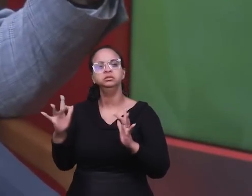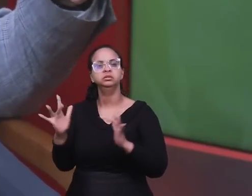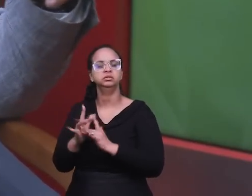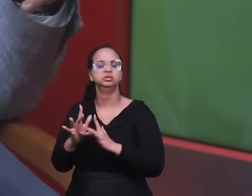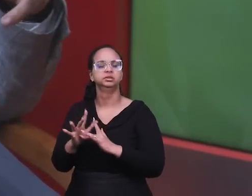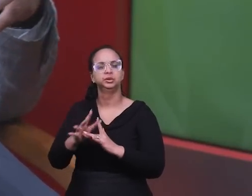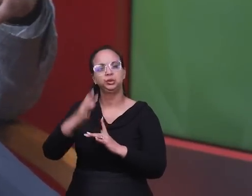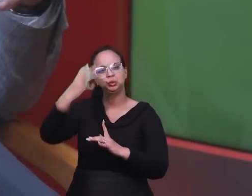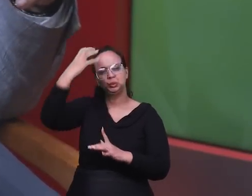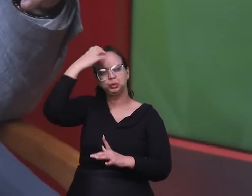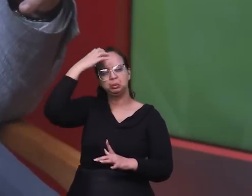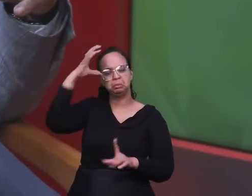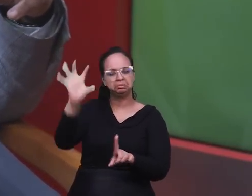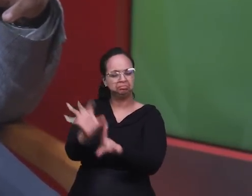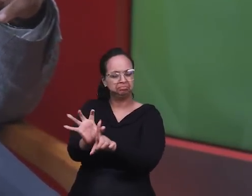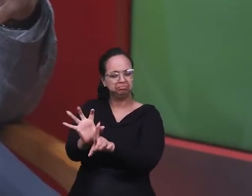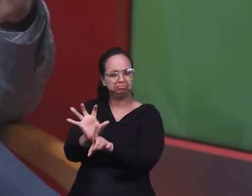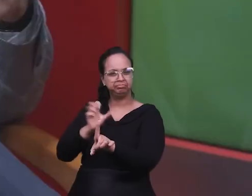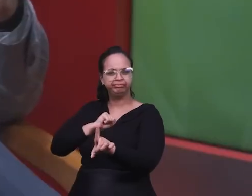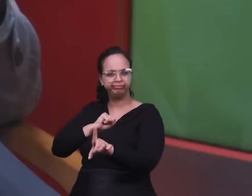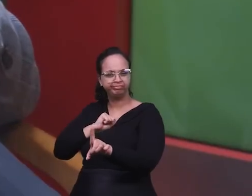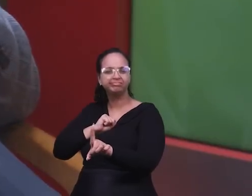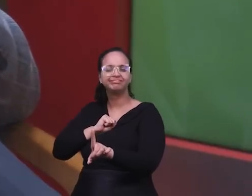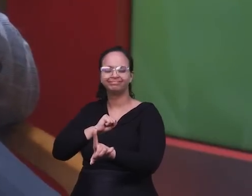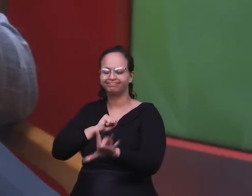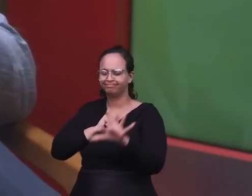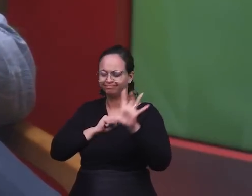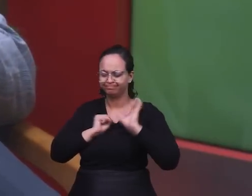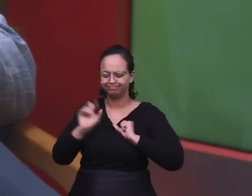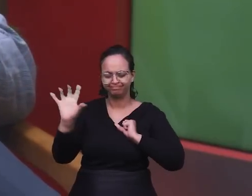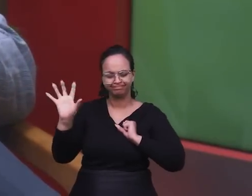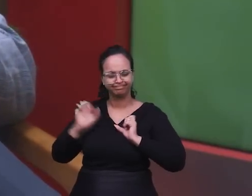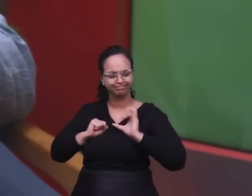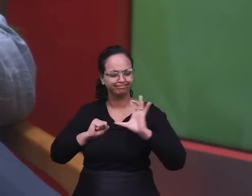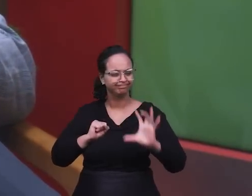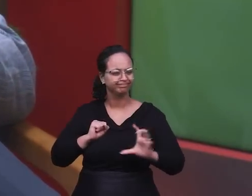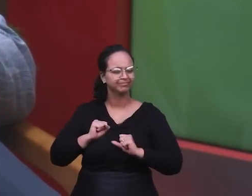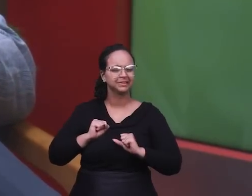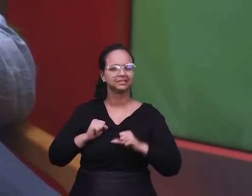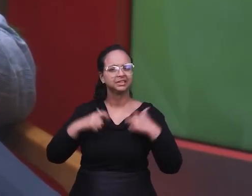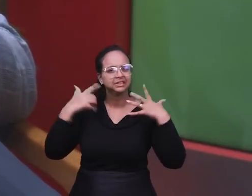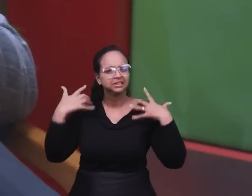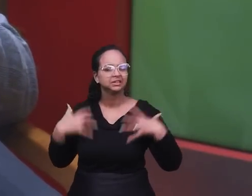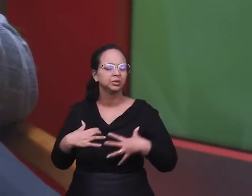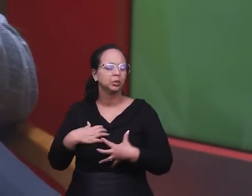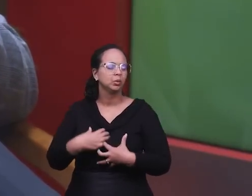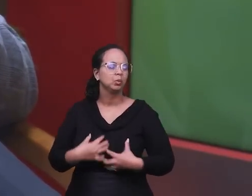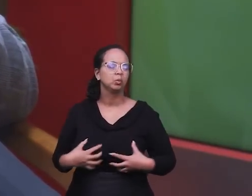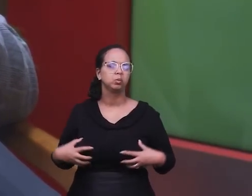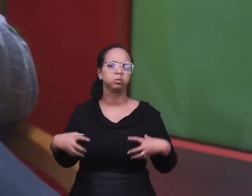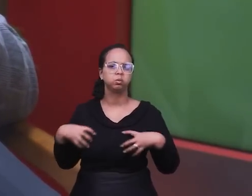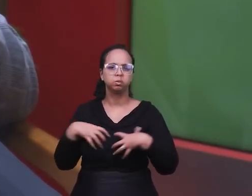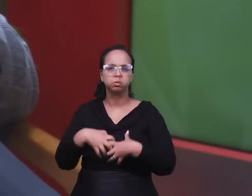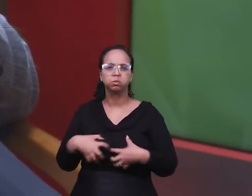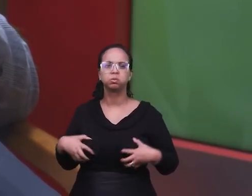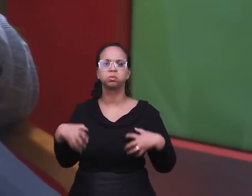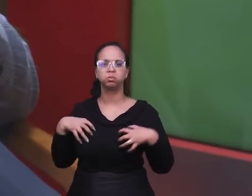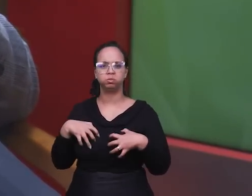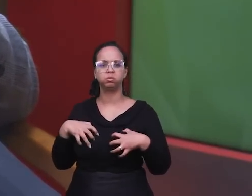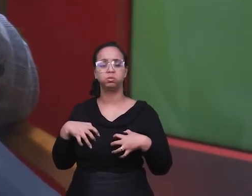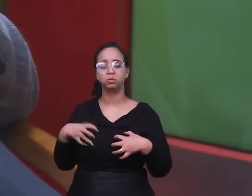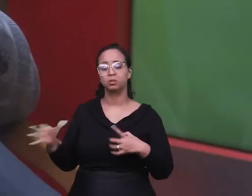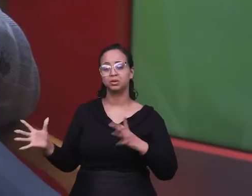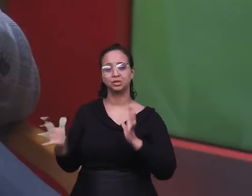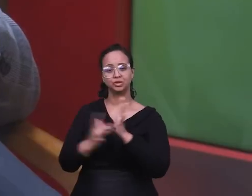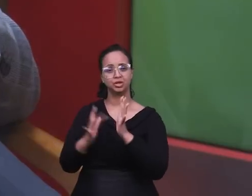si as nossas culpas. Então o livro profetiza esse sofrimento